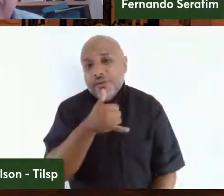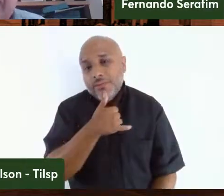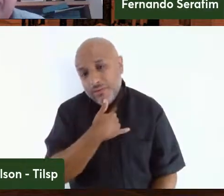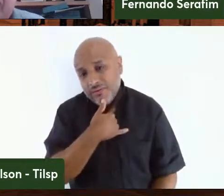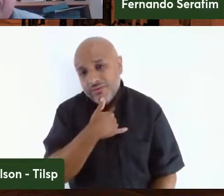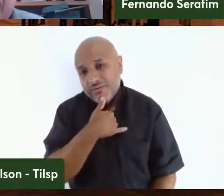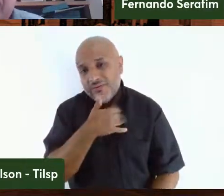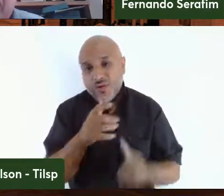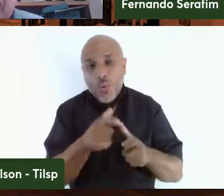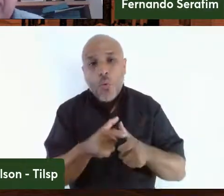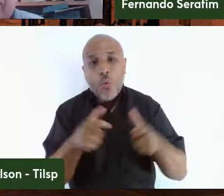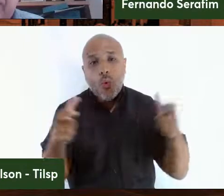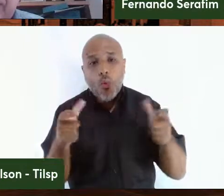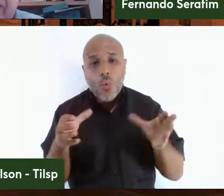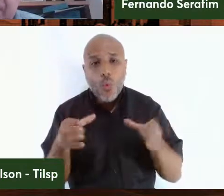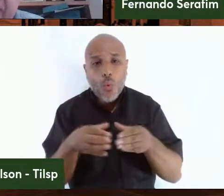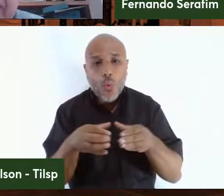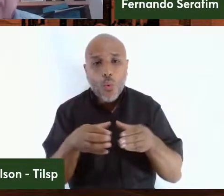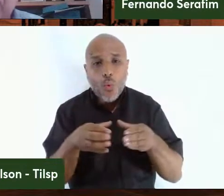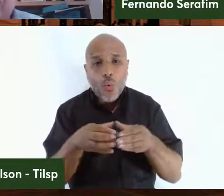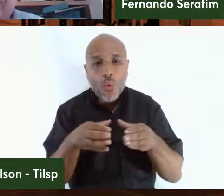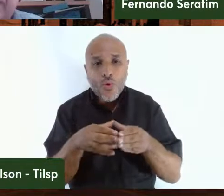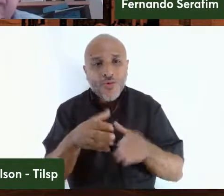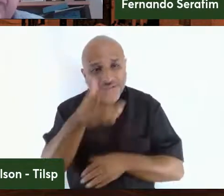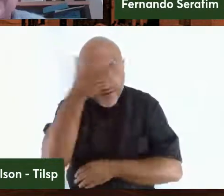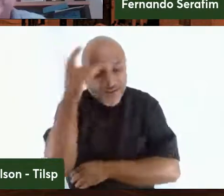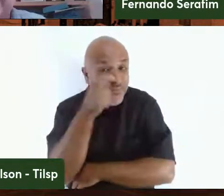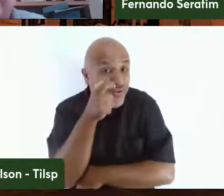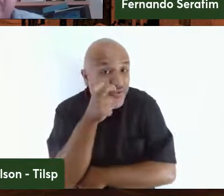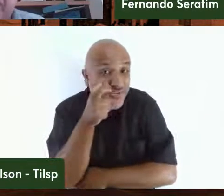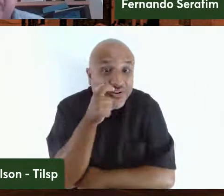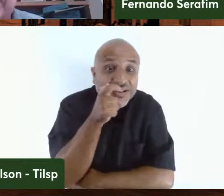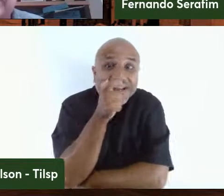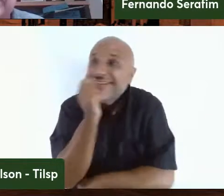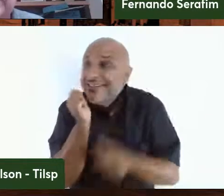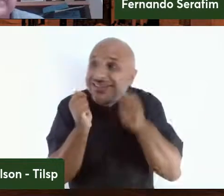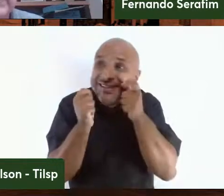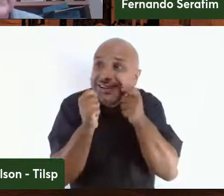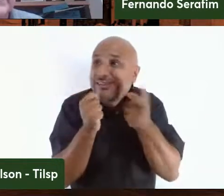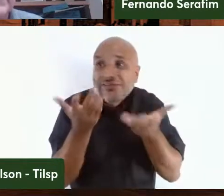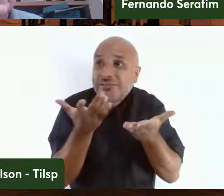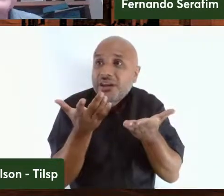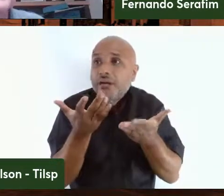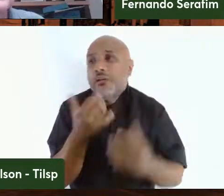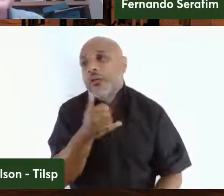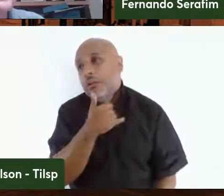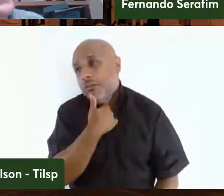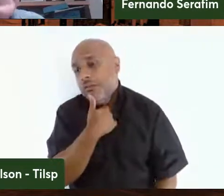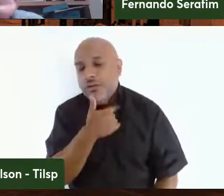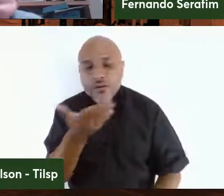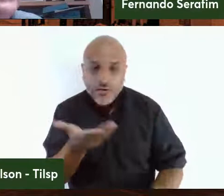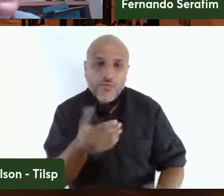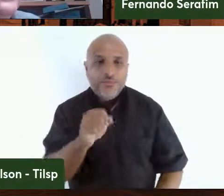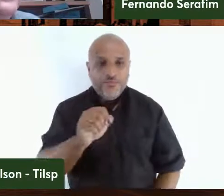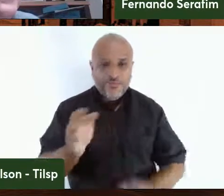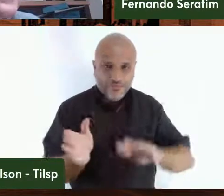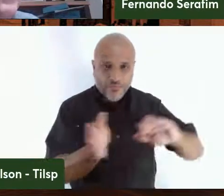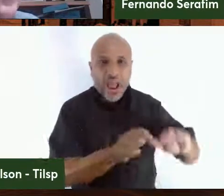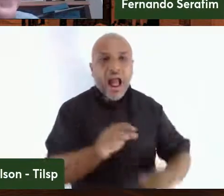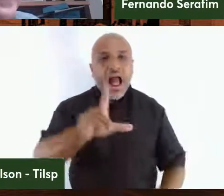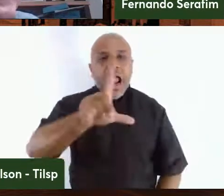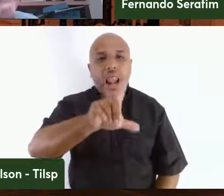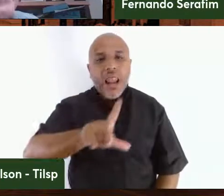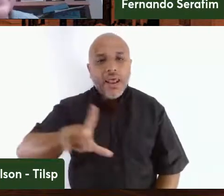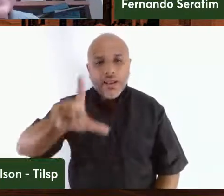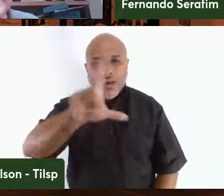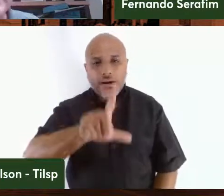dizer, a massa de telespectadores, né, os milhões de telespectadores. A literatura, ela não